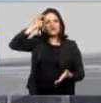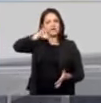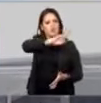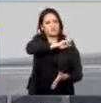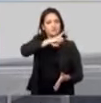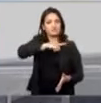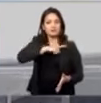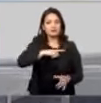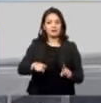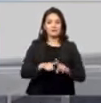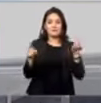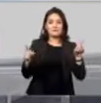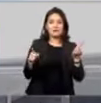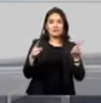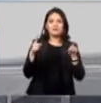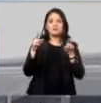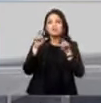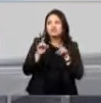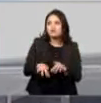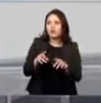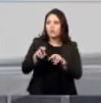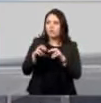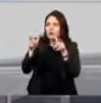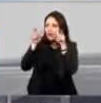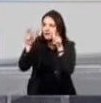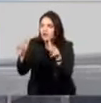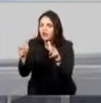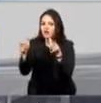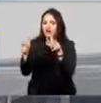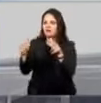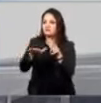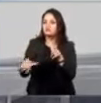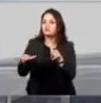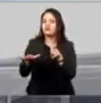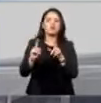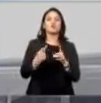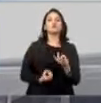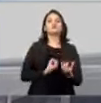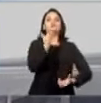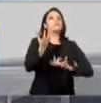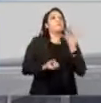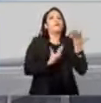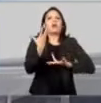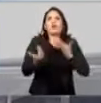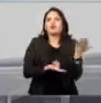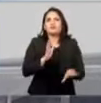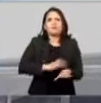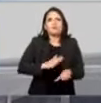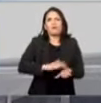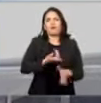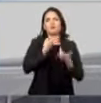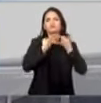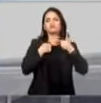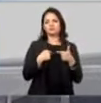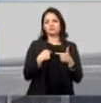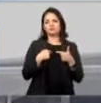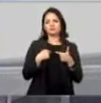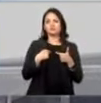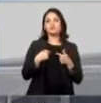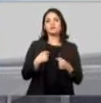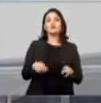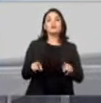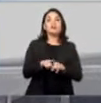interesses e expectativas alheias, se expressa porque transborda. A revelia de anseios autoritários é justamente nos momentos